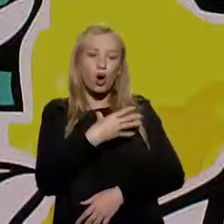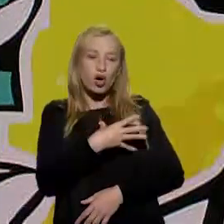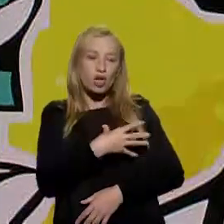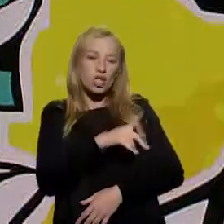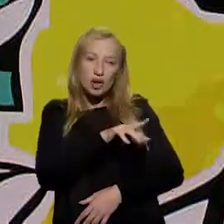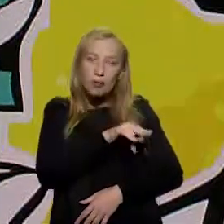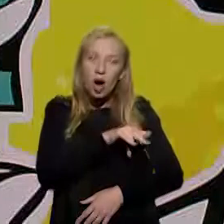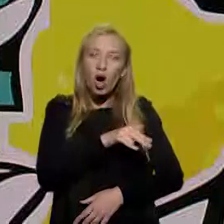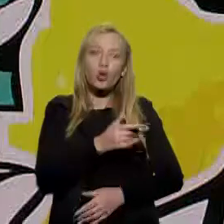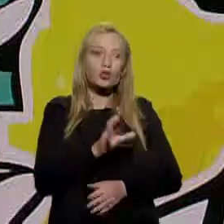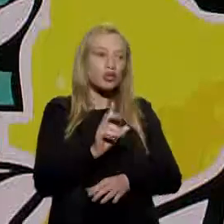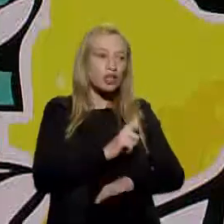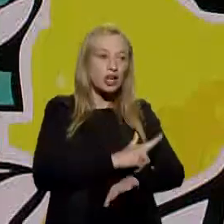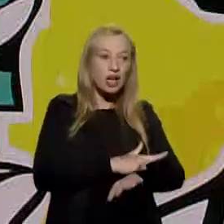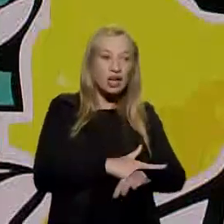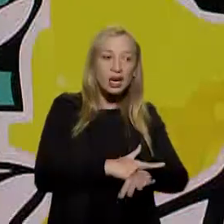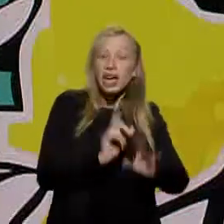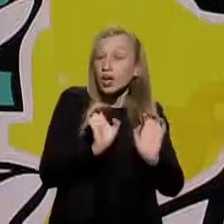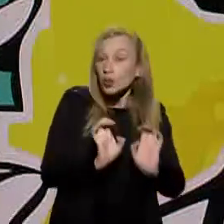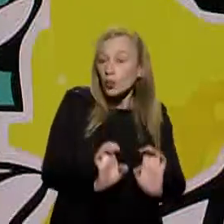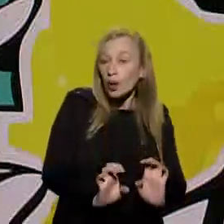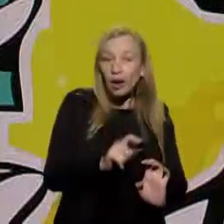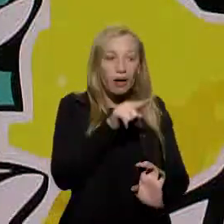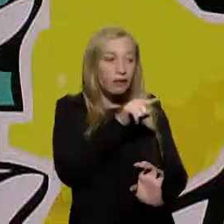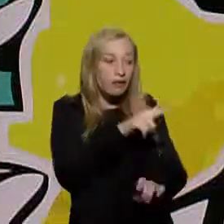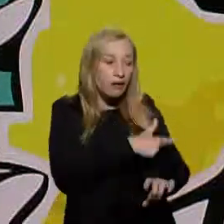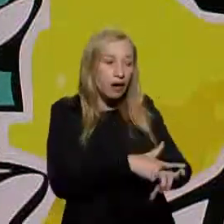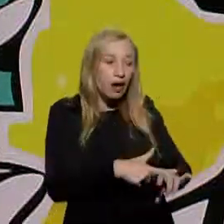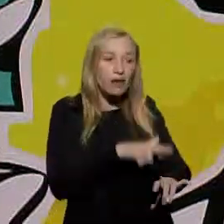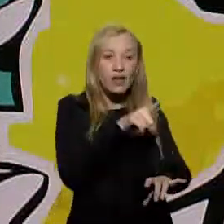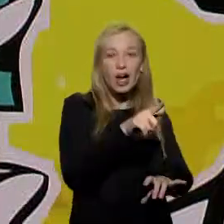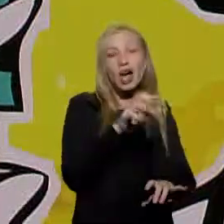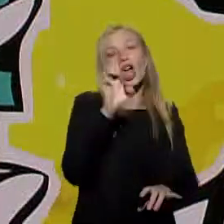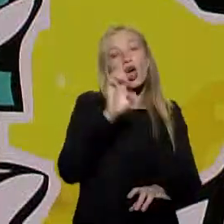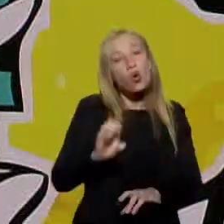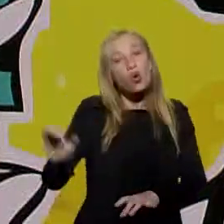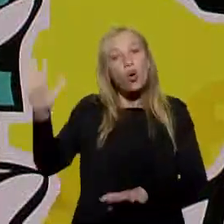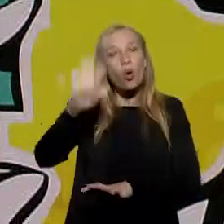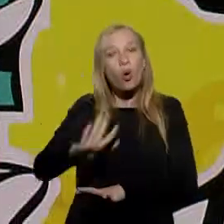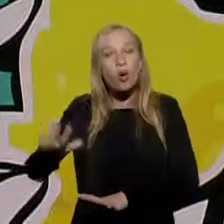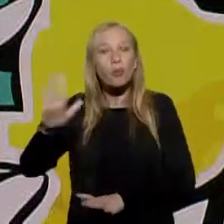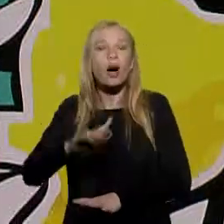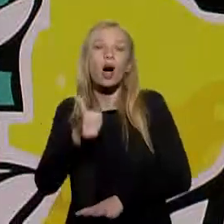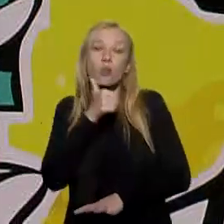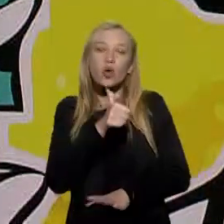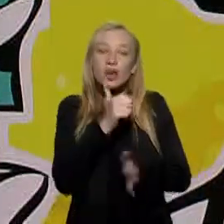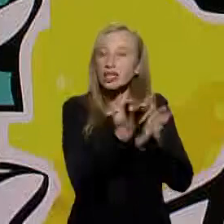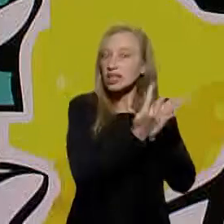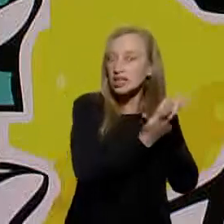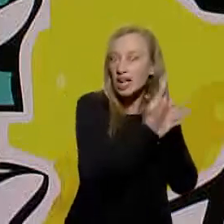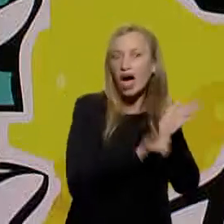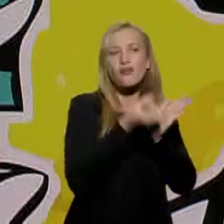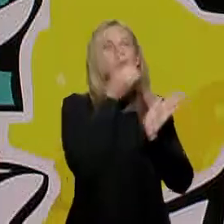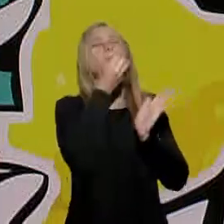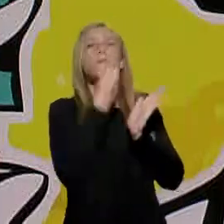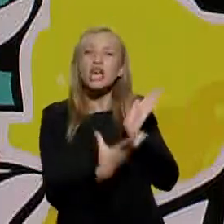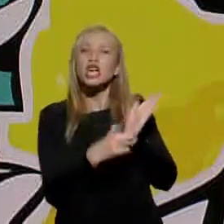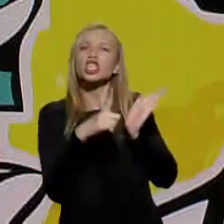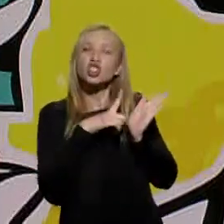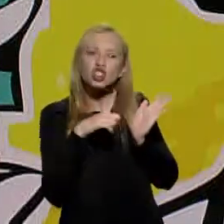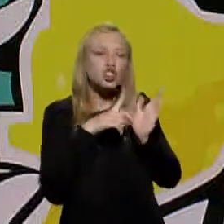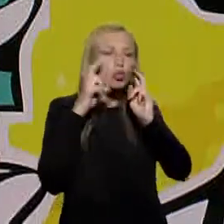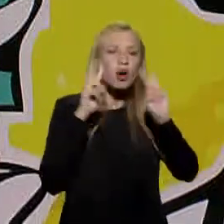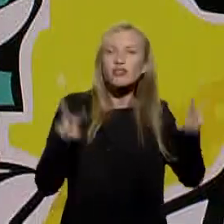tal e ela foi educada na europa e ela se tornou a primeira caricaturista é do brasil ela era uma mulher que desenhava muito bem e